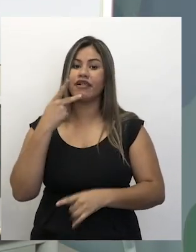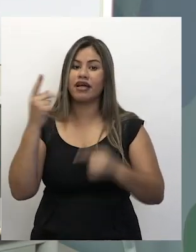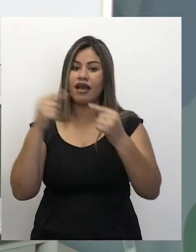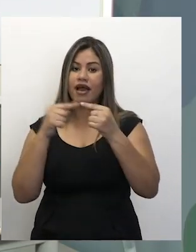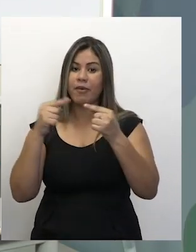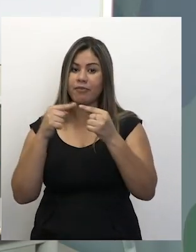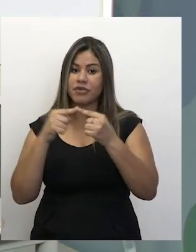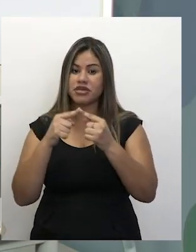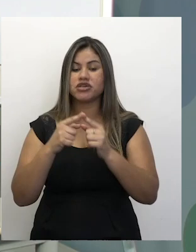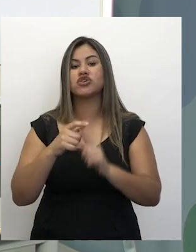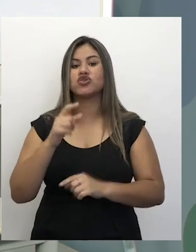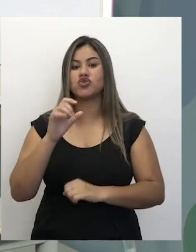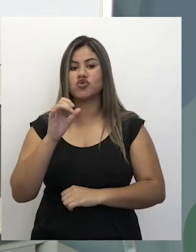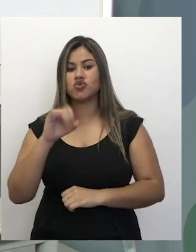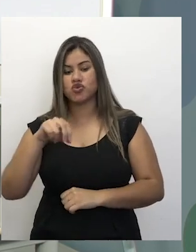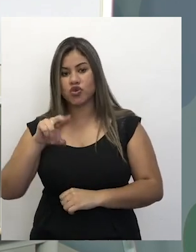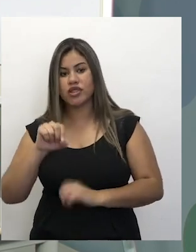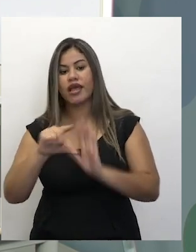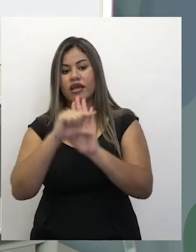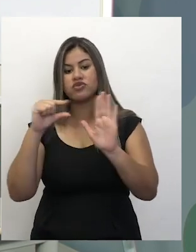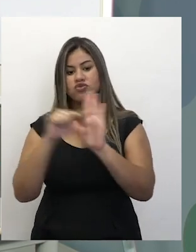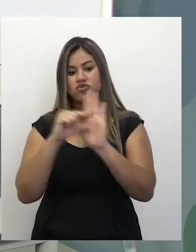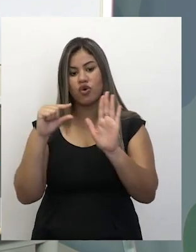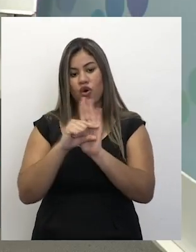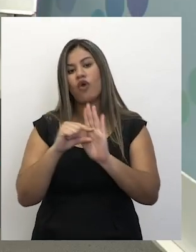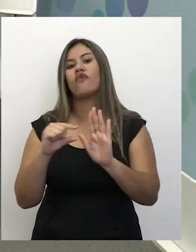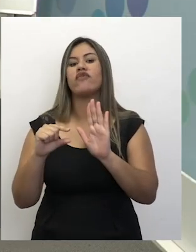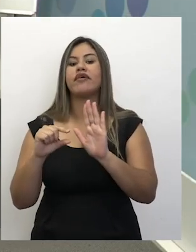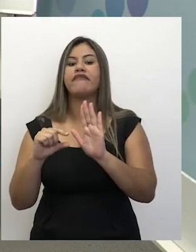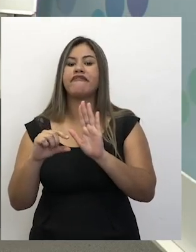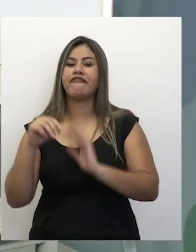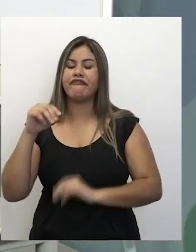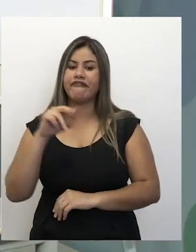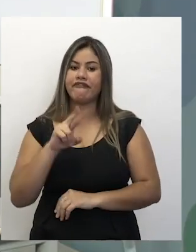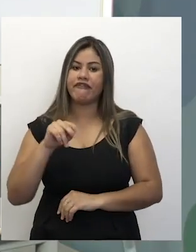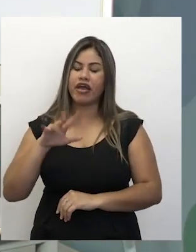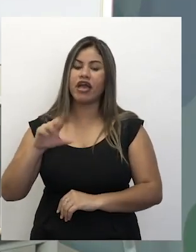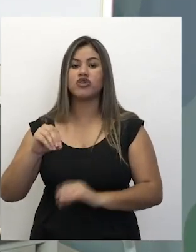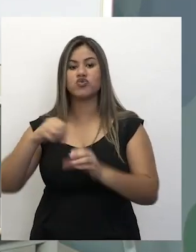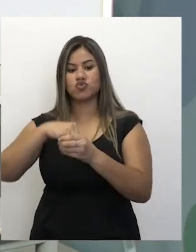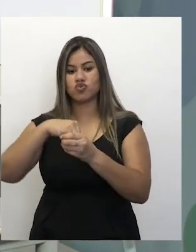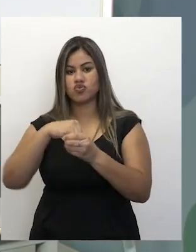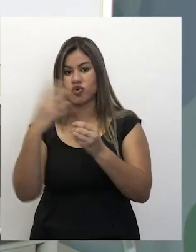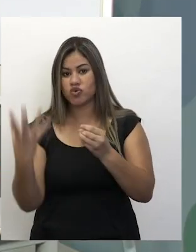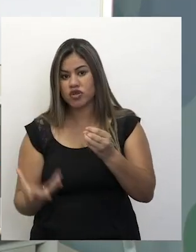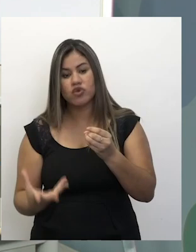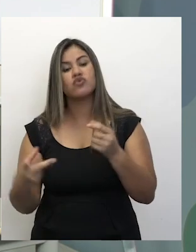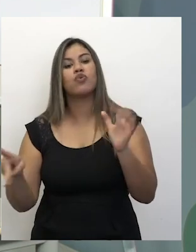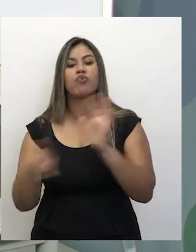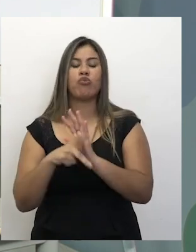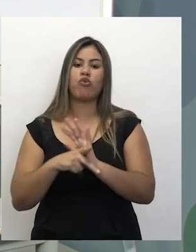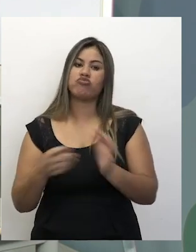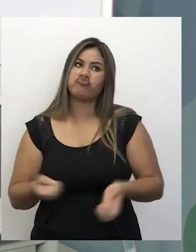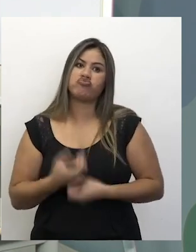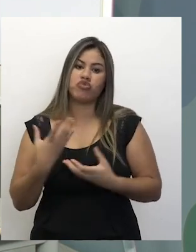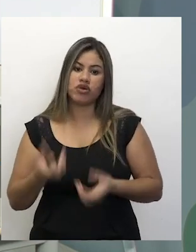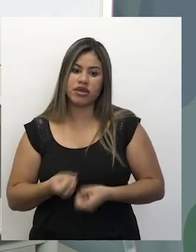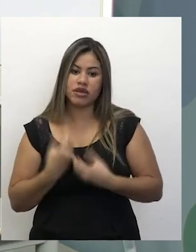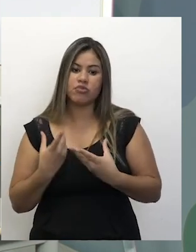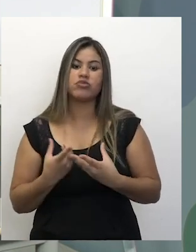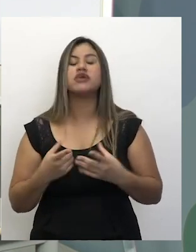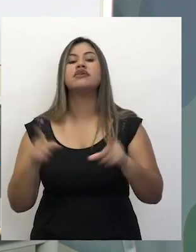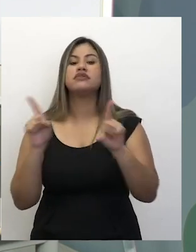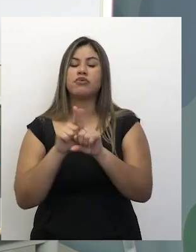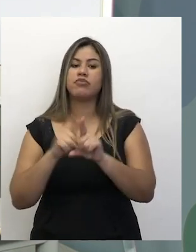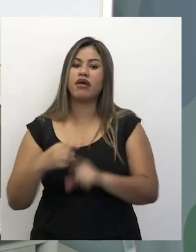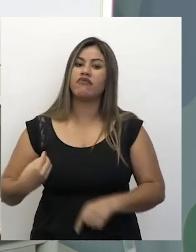da forma Soneto extroverso morte farei do conteúdo o conteúdo do poema Por exemplo e a